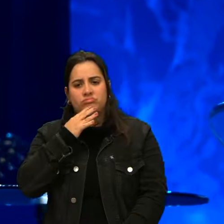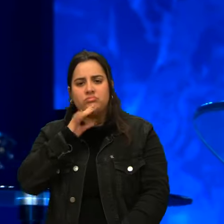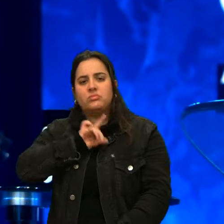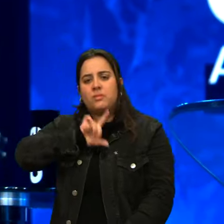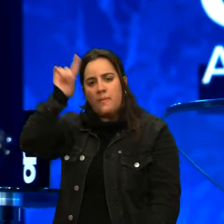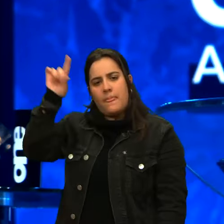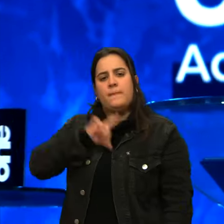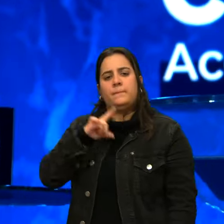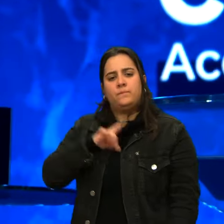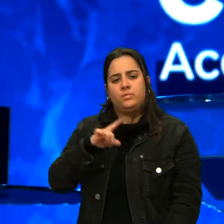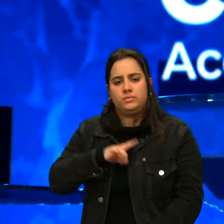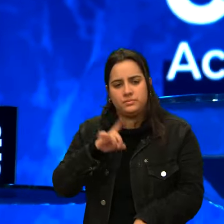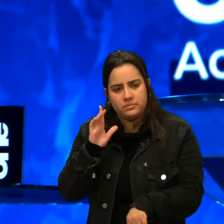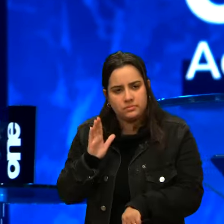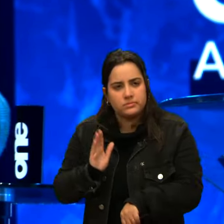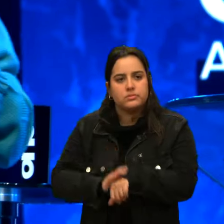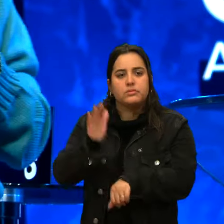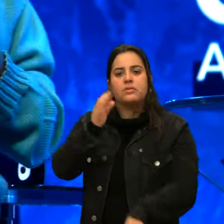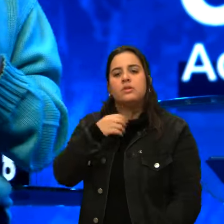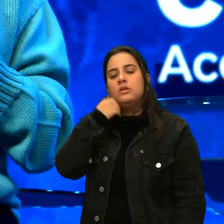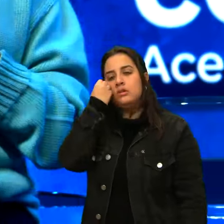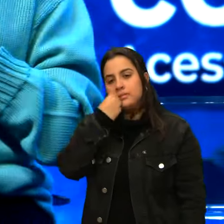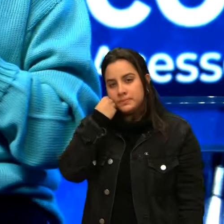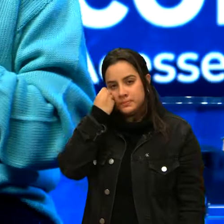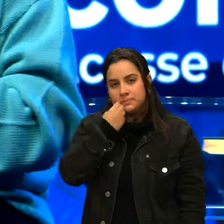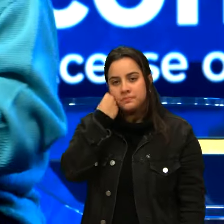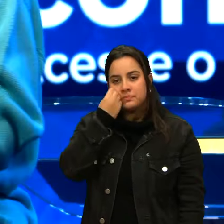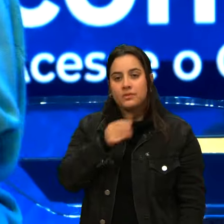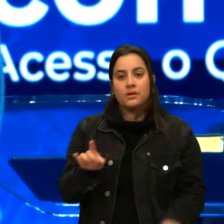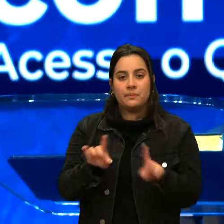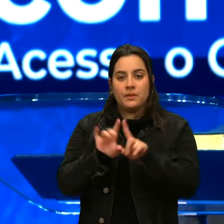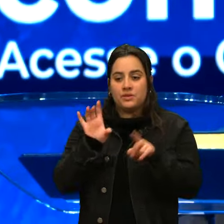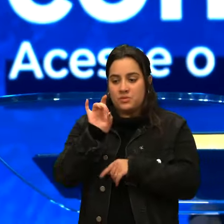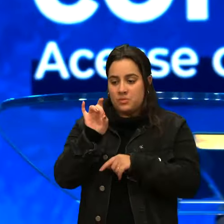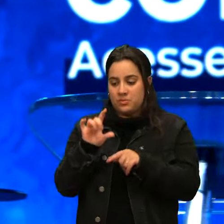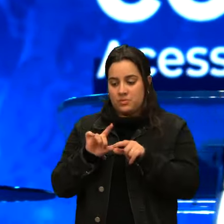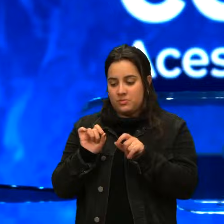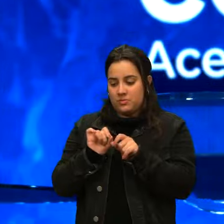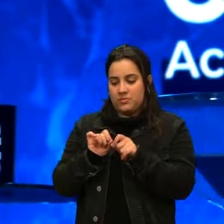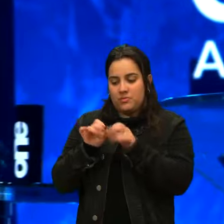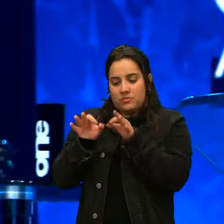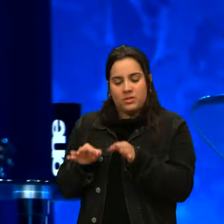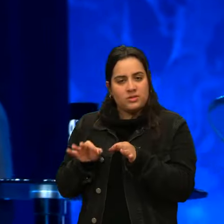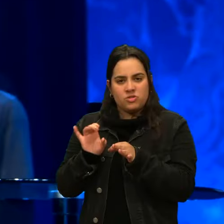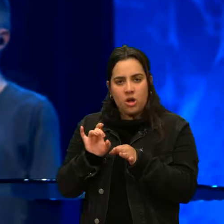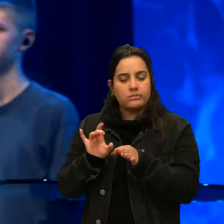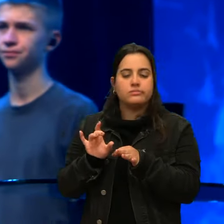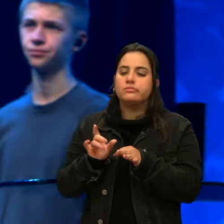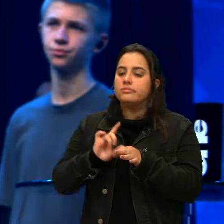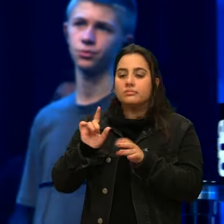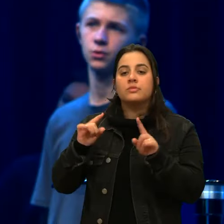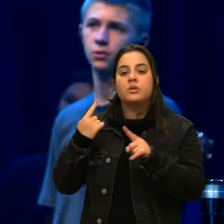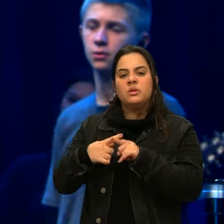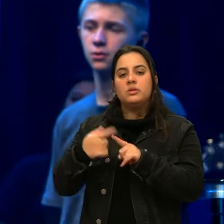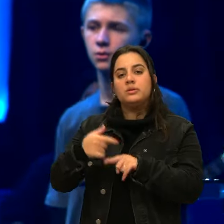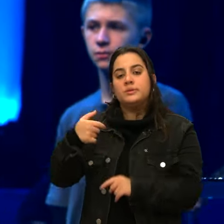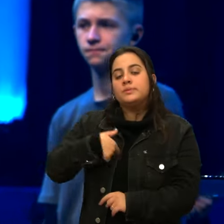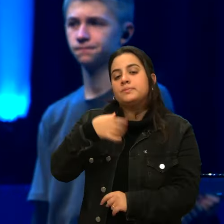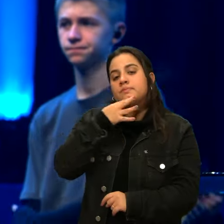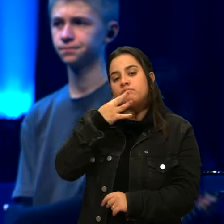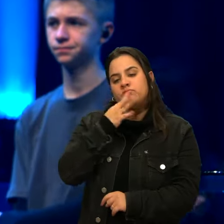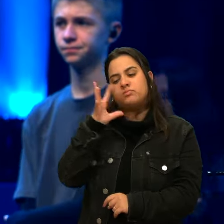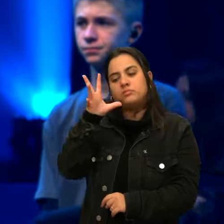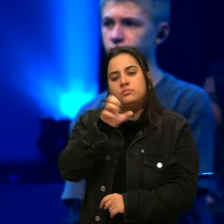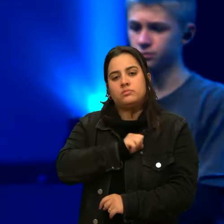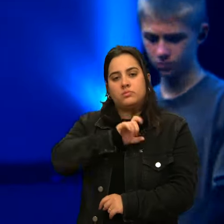Ainda existe mais para a gente experimentar. Mas não é por isso que nós vamos ser íntegros, mas porque nós conhecemos esse amor. Então